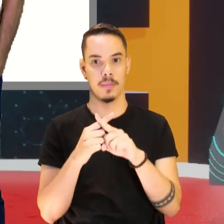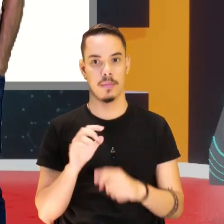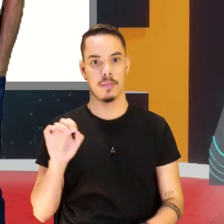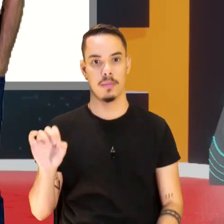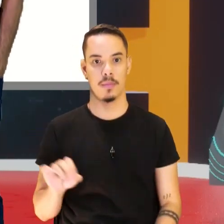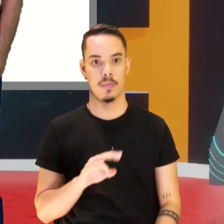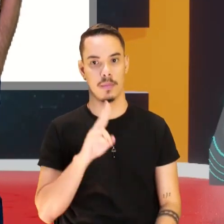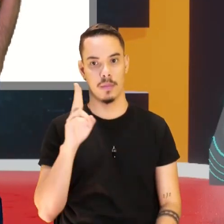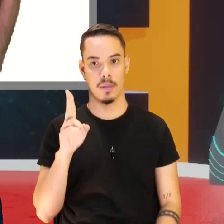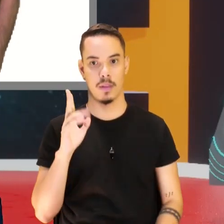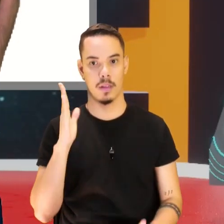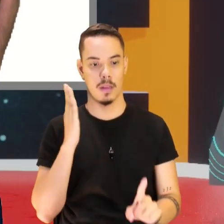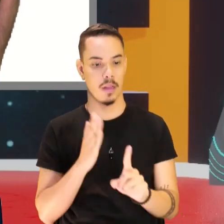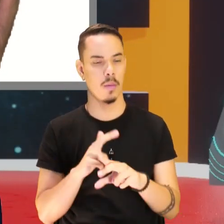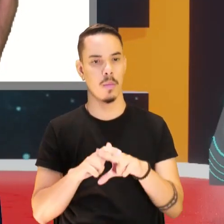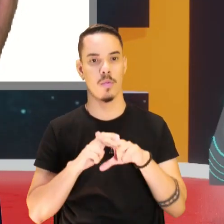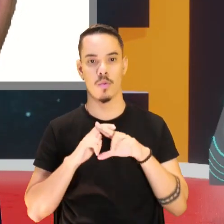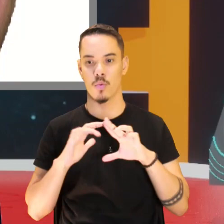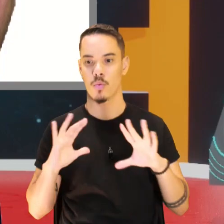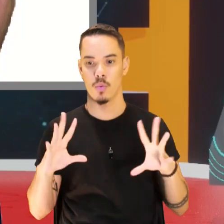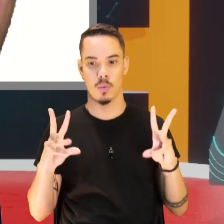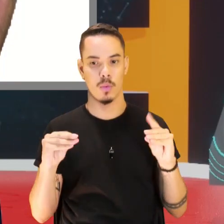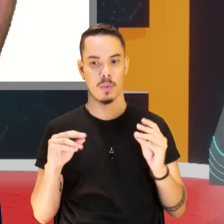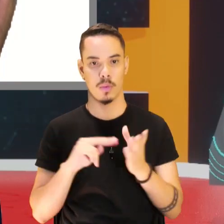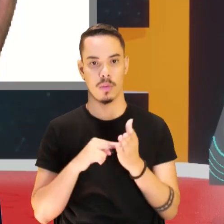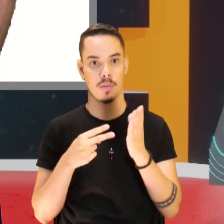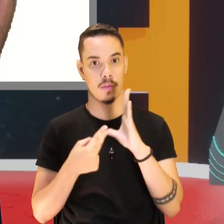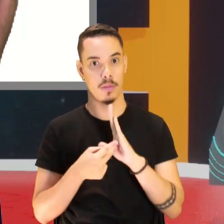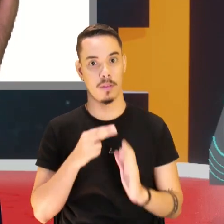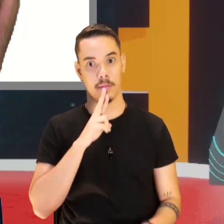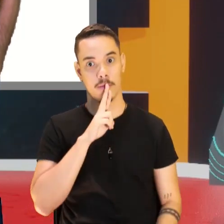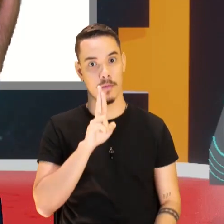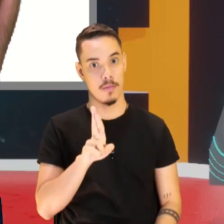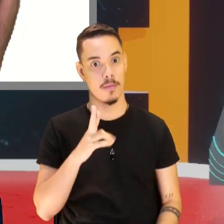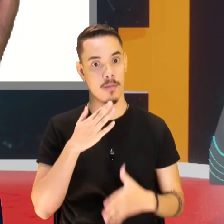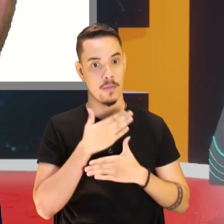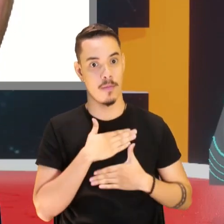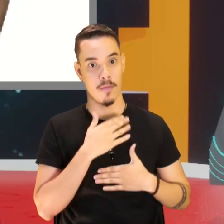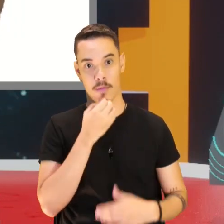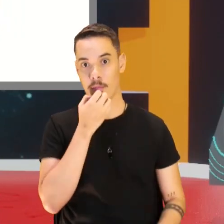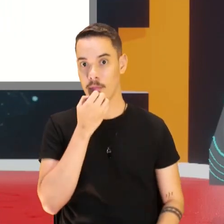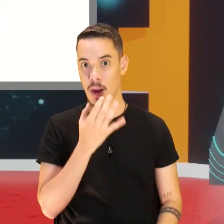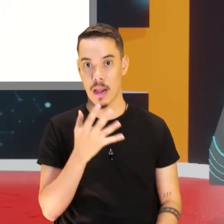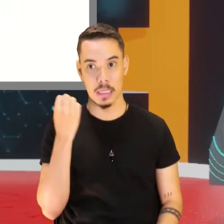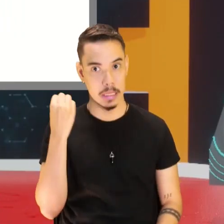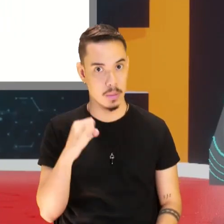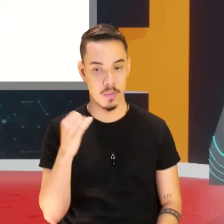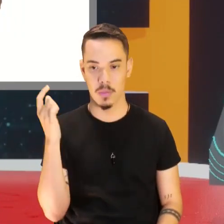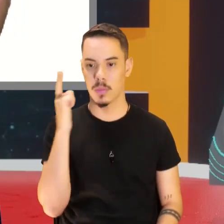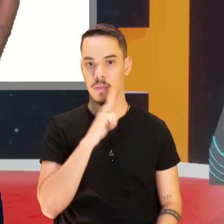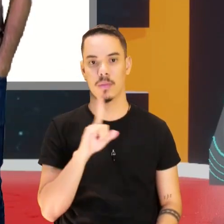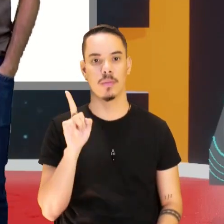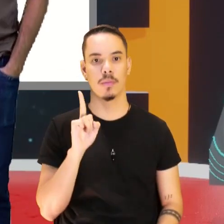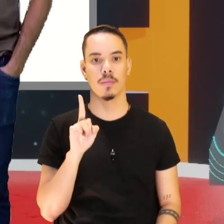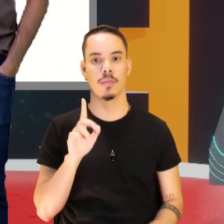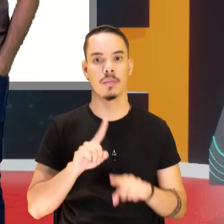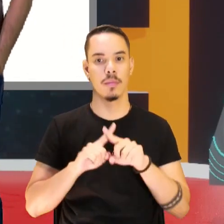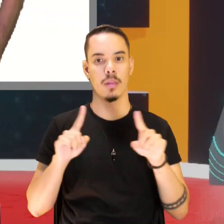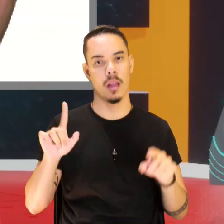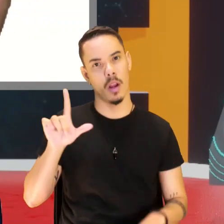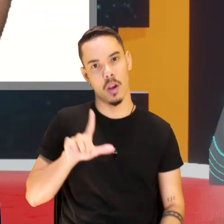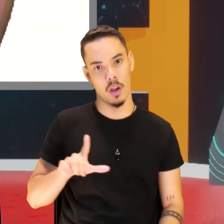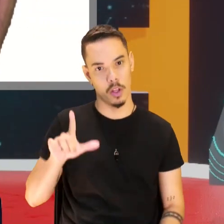na linha Então tudo isso corresponde aí a um resultado final satisfatório senão mas aí pela lógica você analisa a resposta